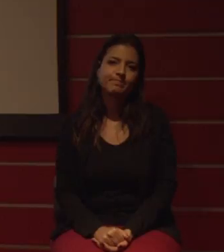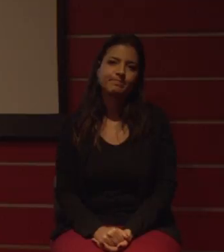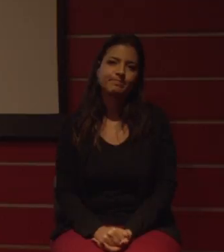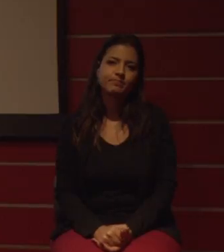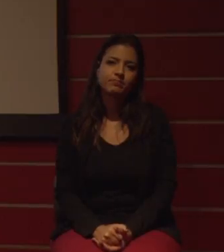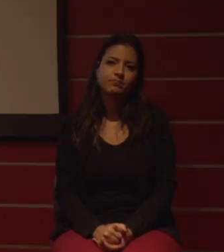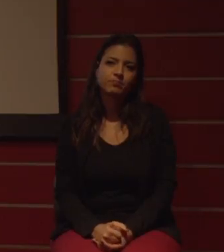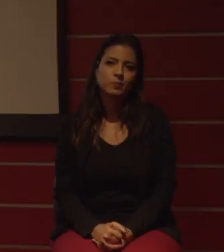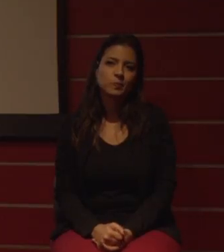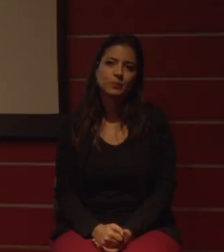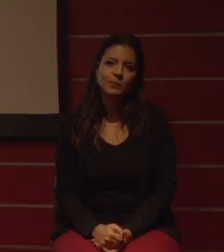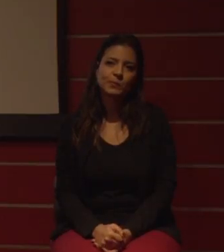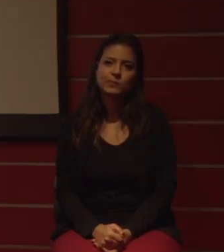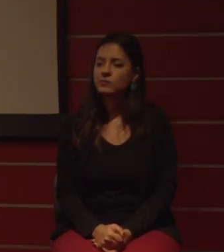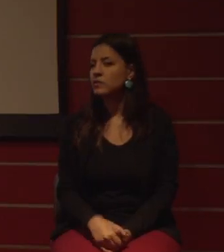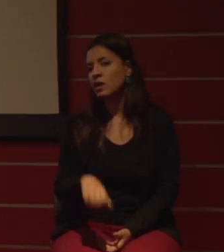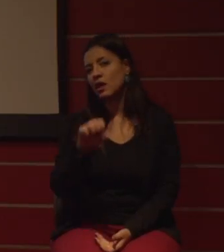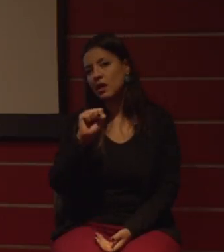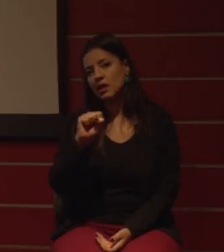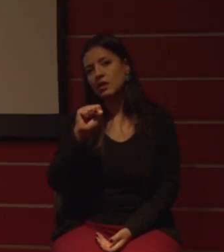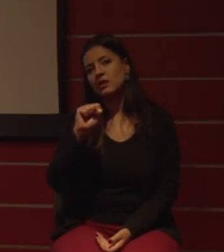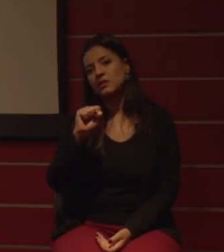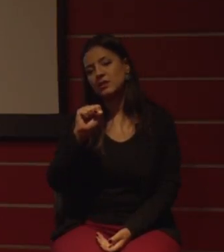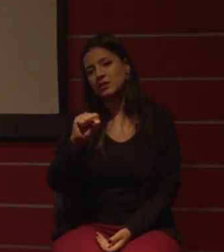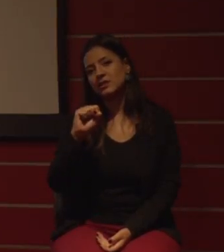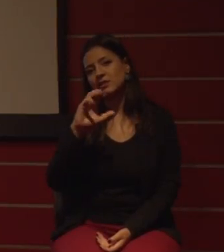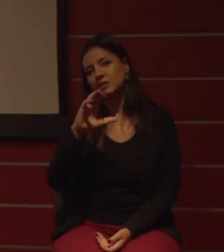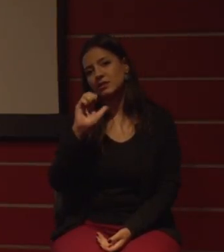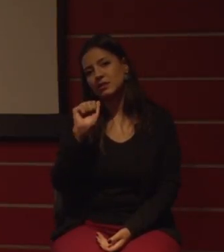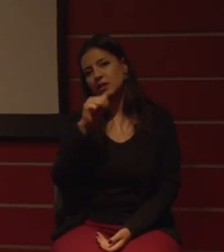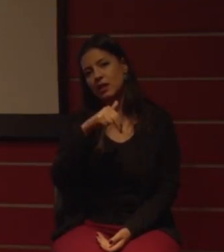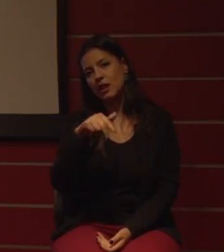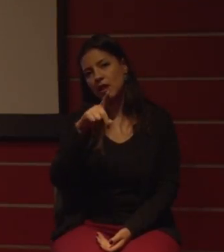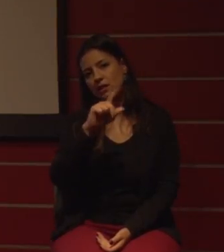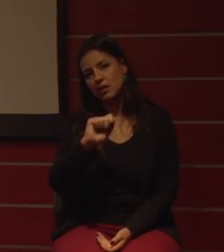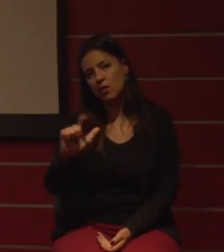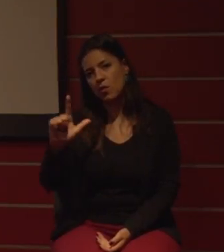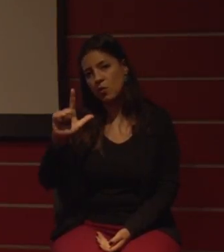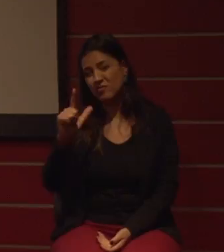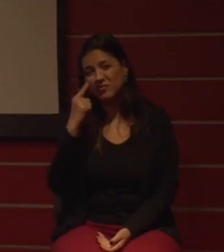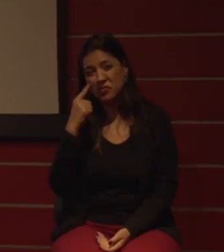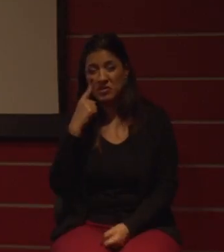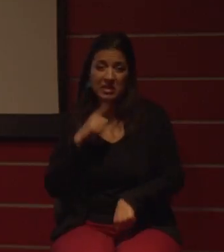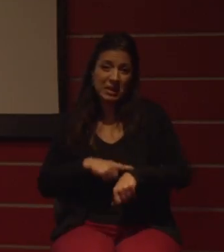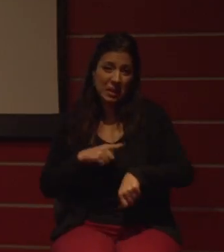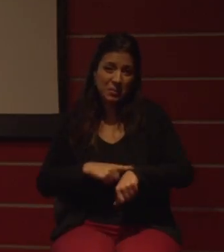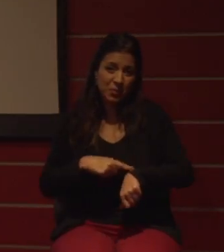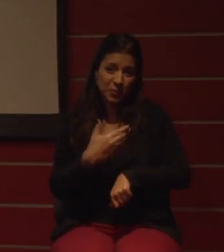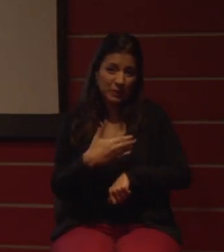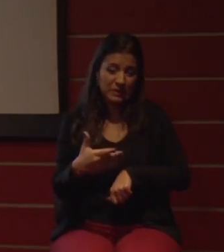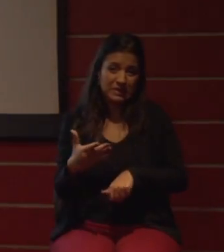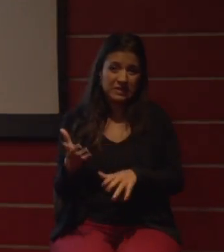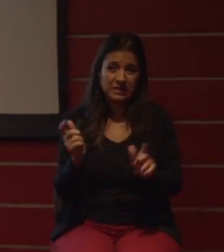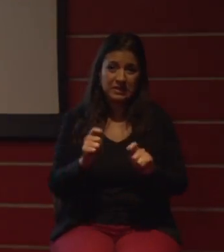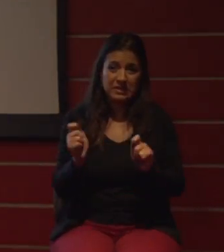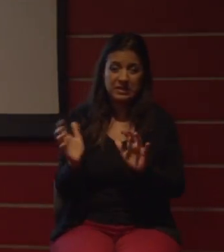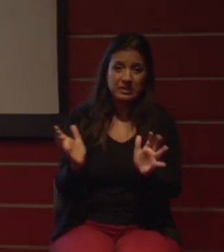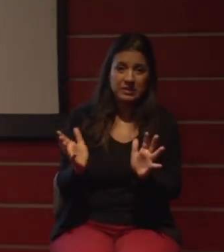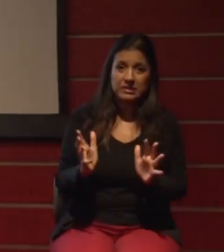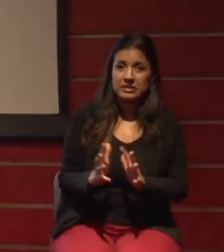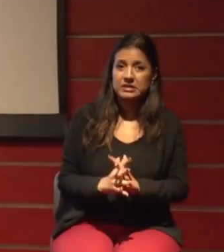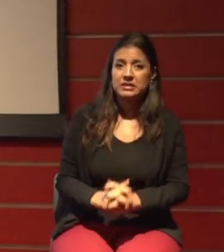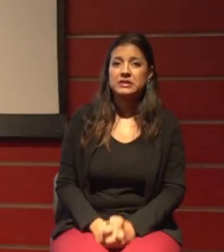Eh scandle vamos ver se vai dar tempo da gente falar de scandle né que é uma